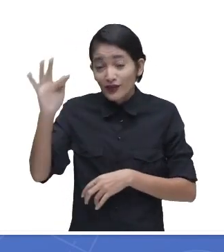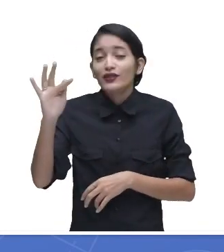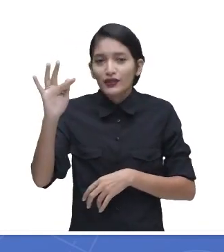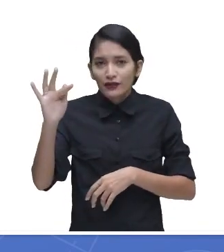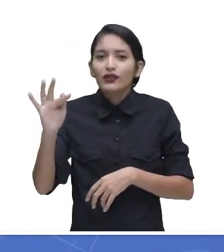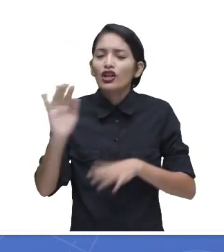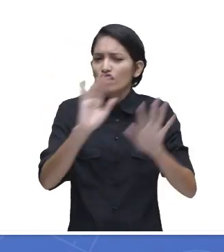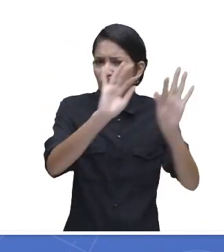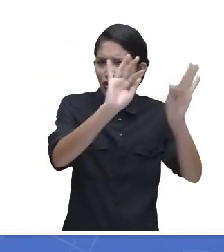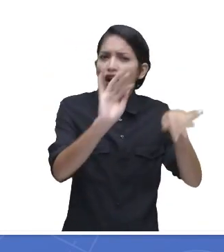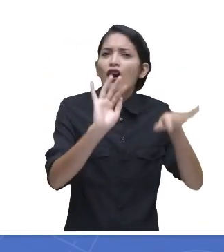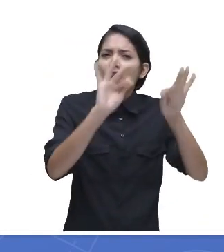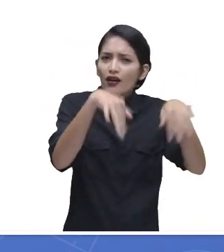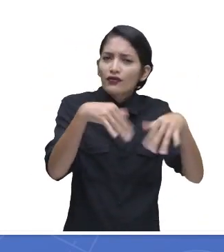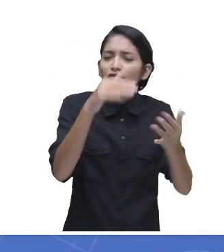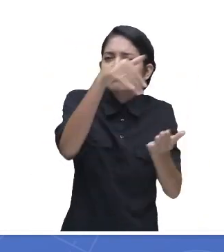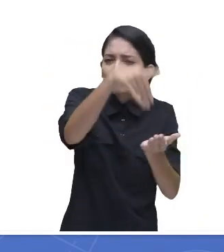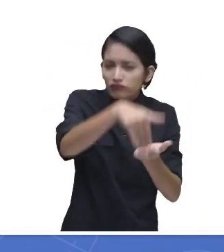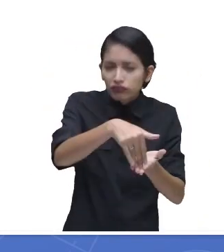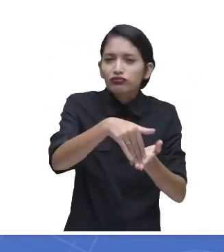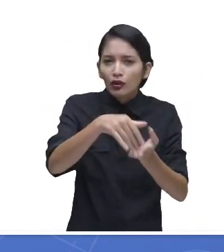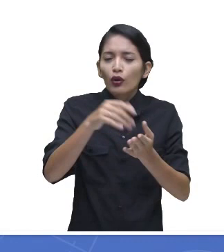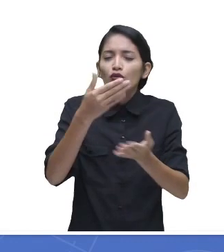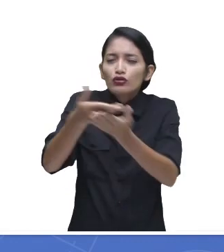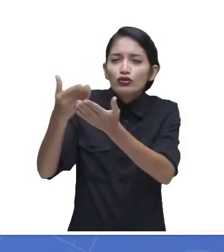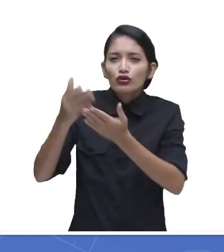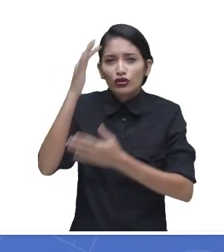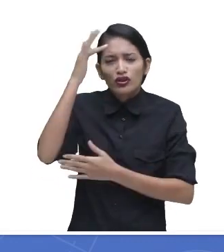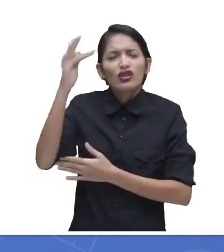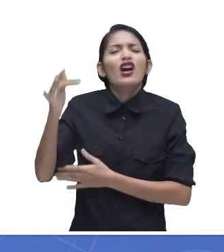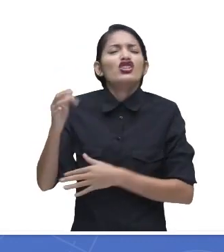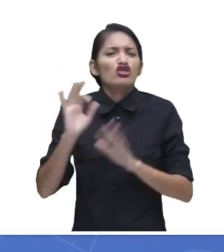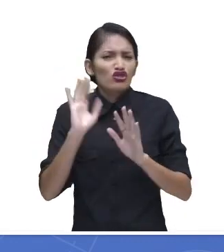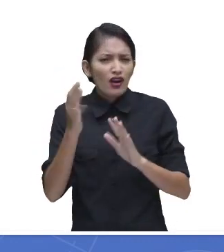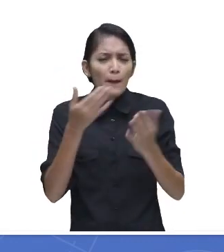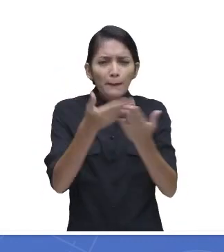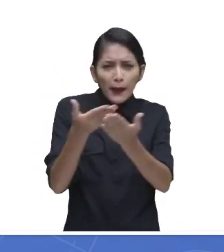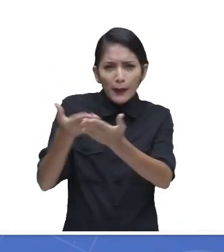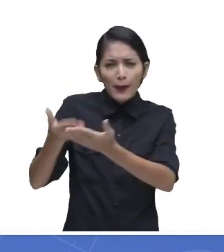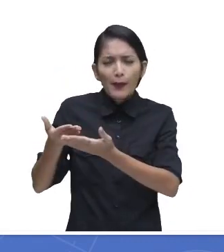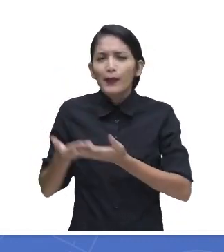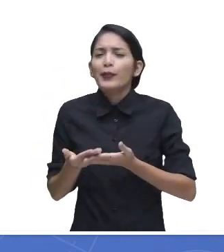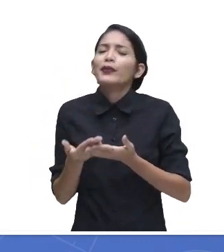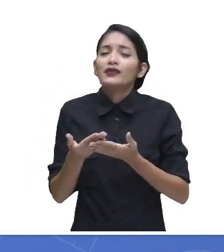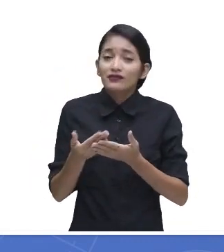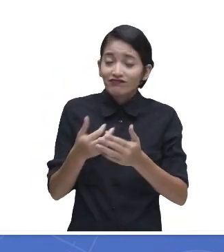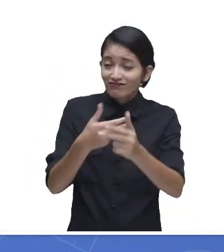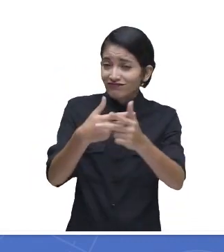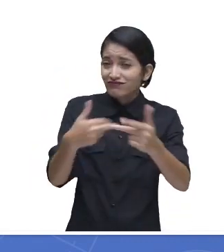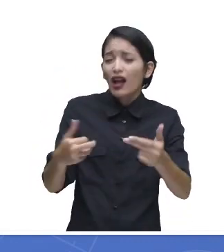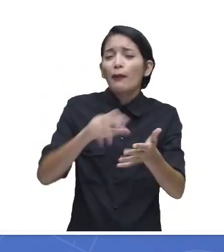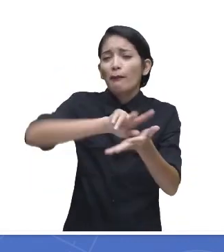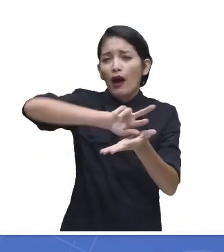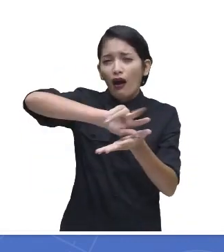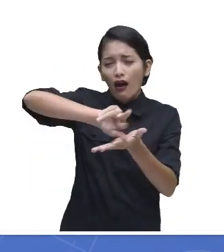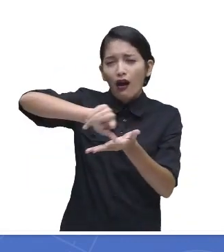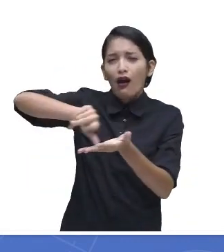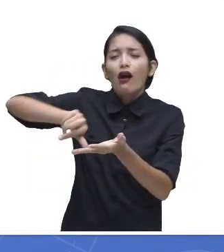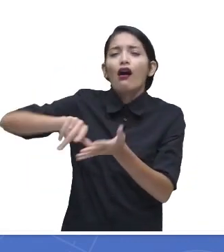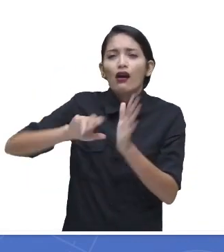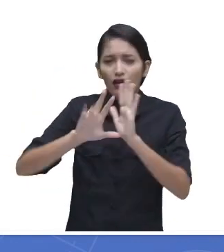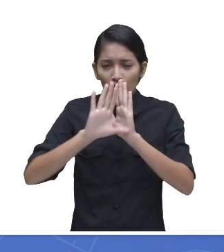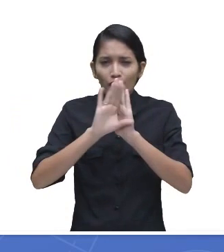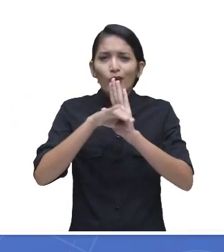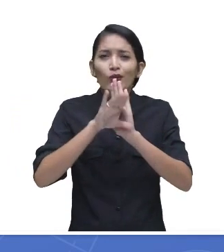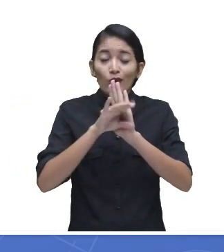último ano, né, do estudo da filosofia. Vocês já viram muitas coisas, né? Já estudaram aí bastante conteúdo, bastantes